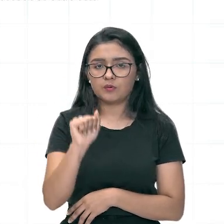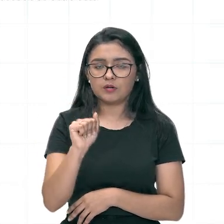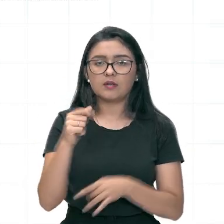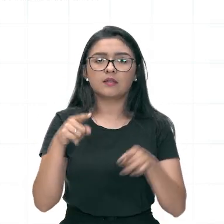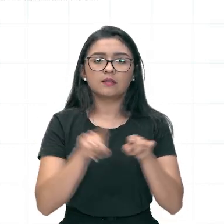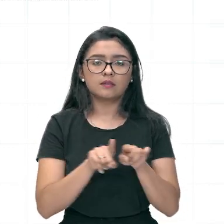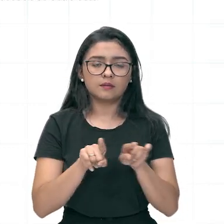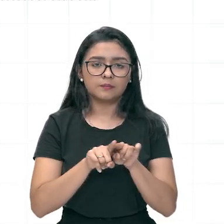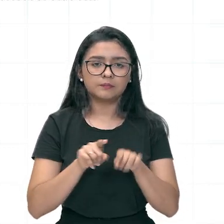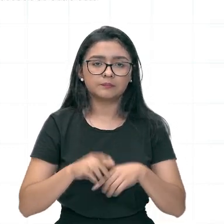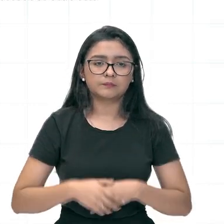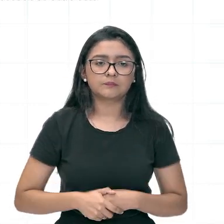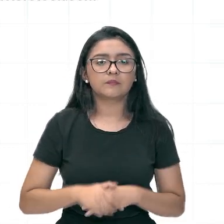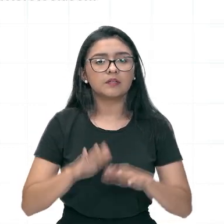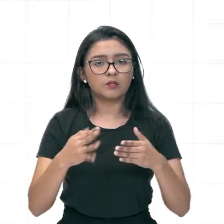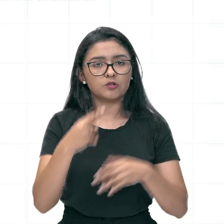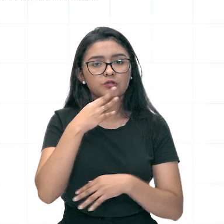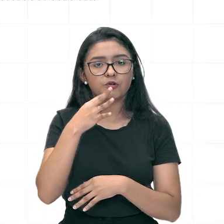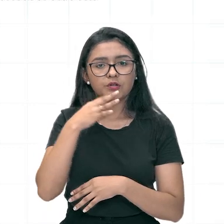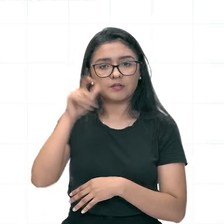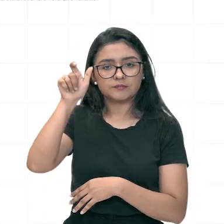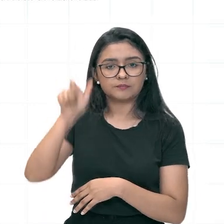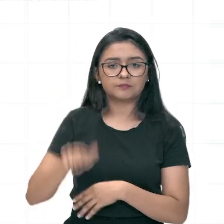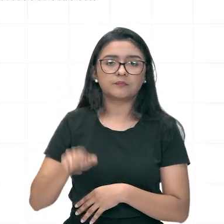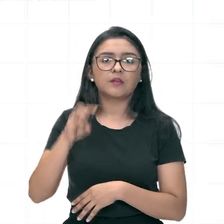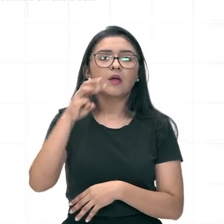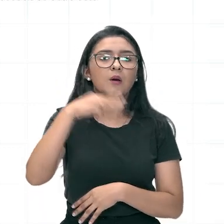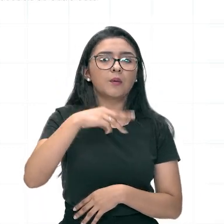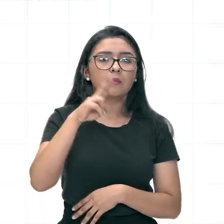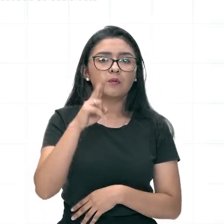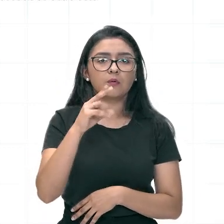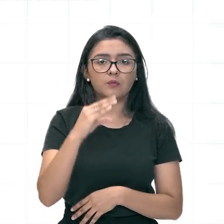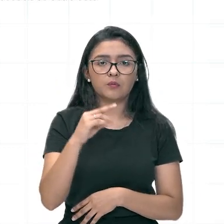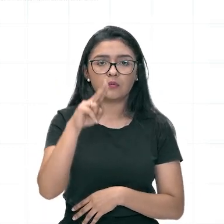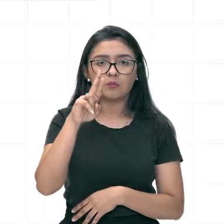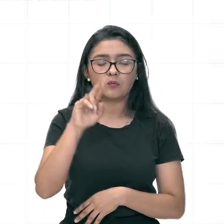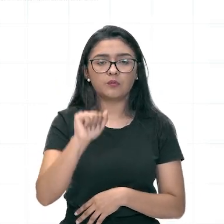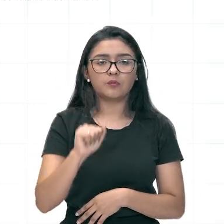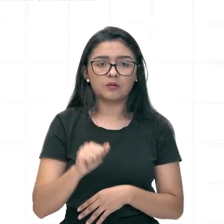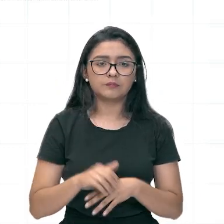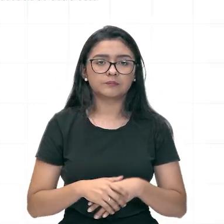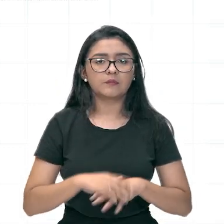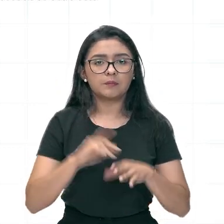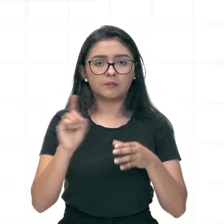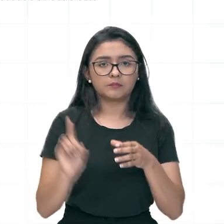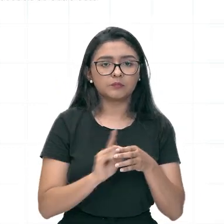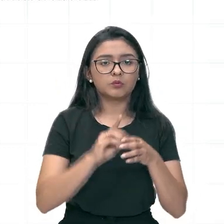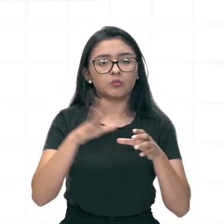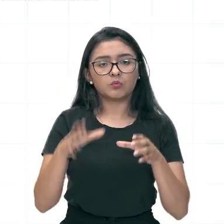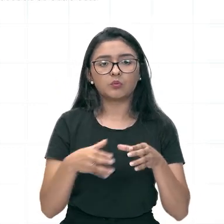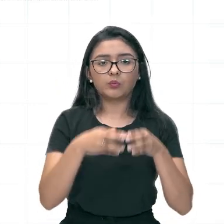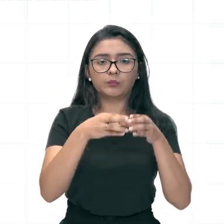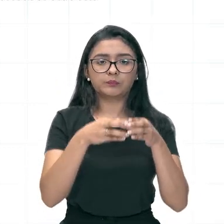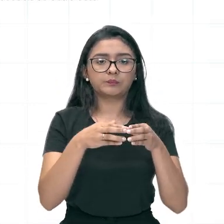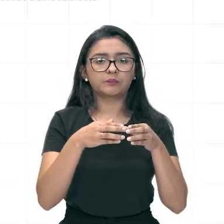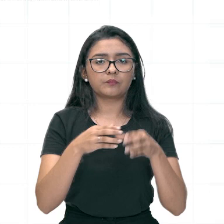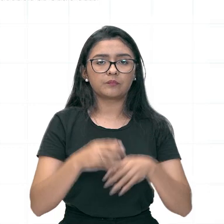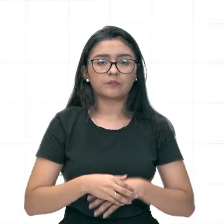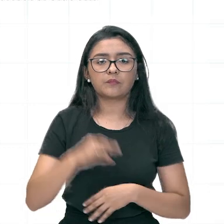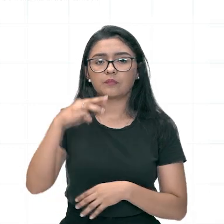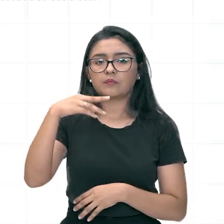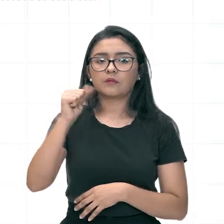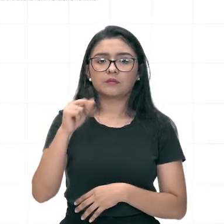de gambá, mas aqui a gente vai conhecer ali como a mucura. E ela pertence ao grupo dos marsupiais. e eles destacam-se